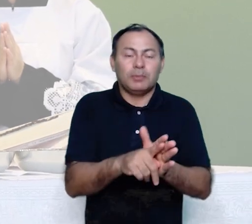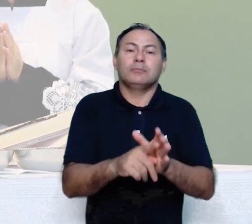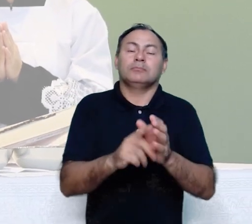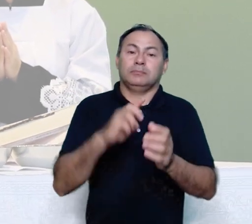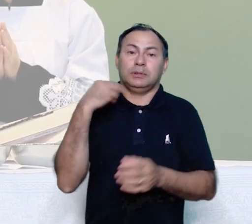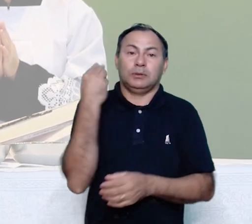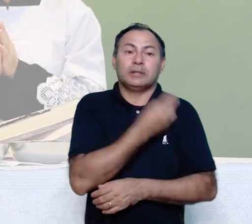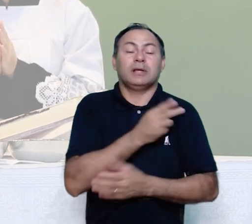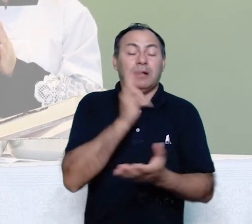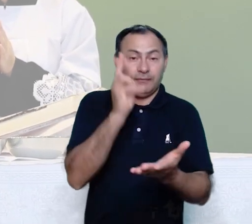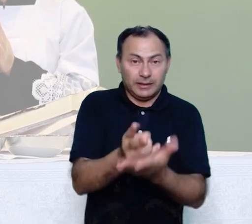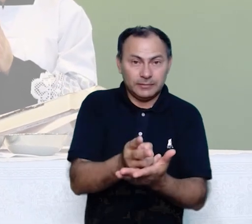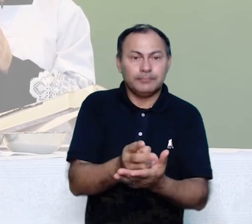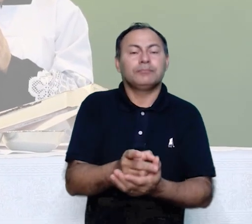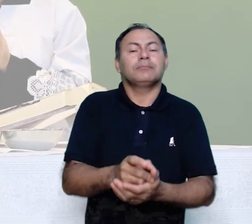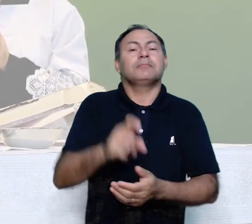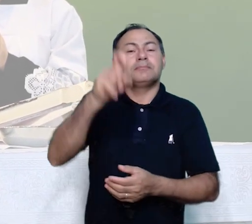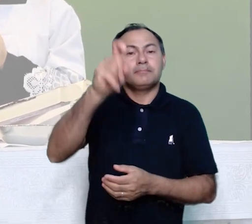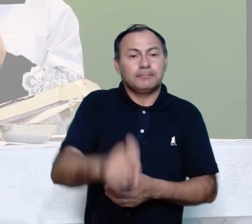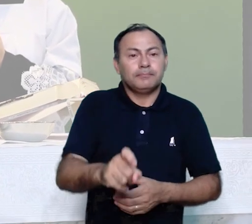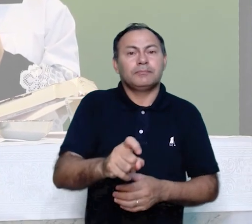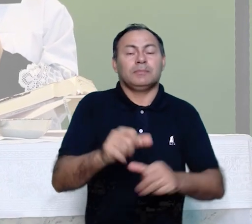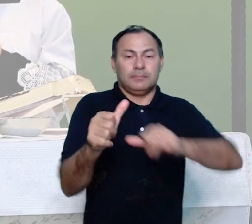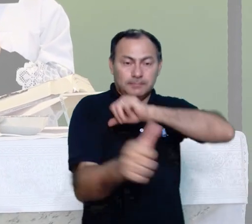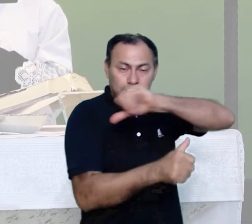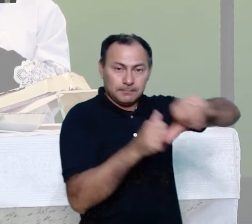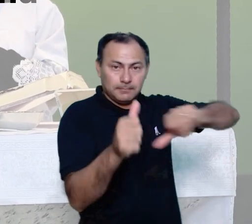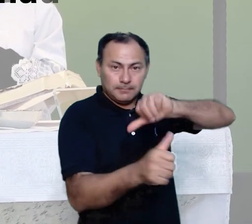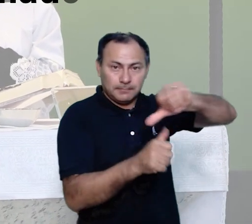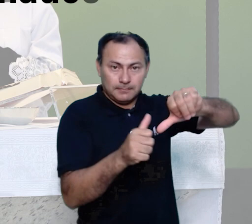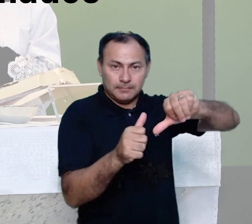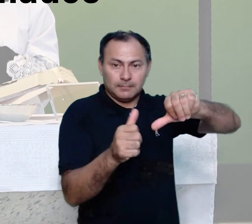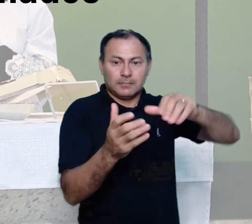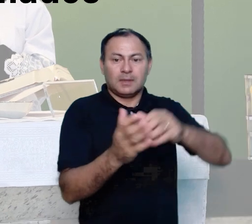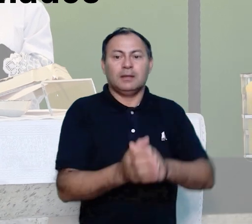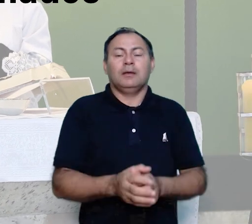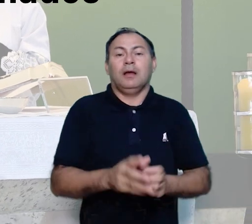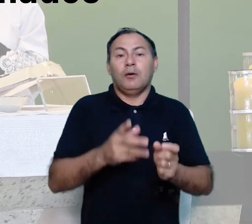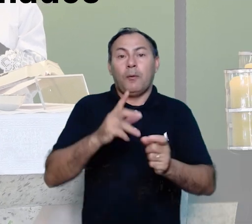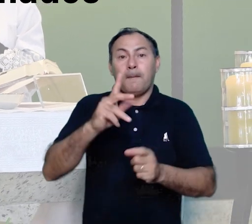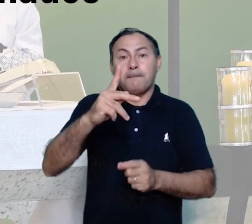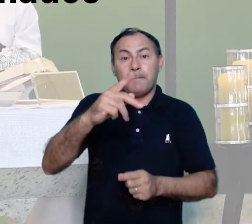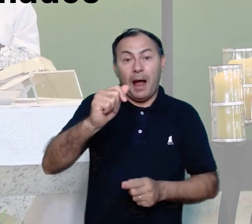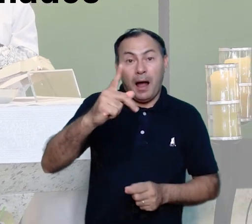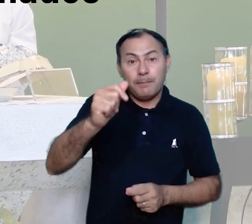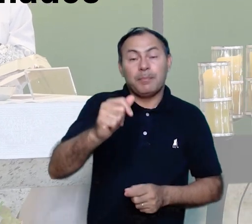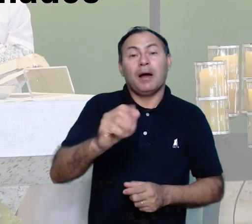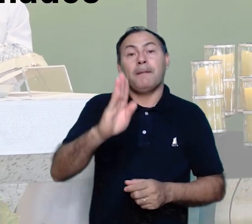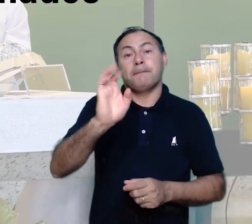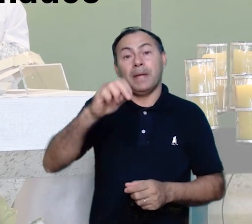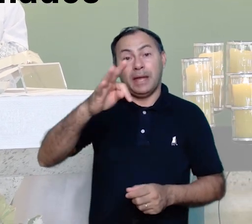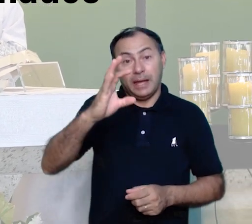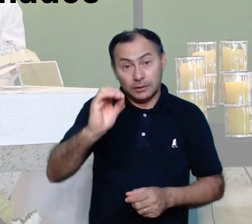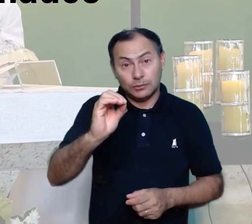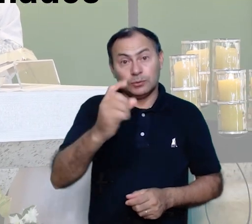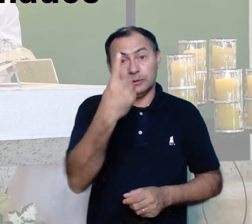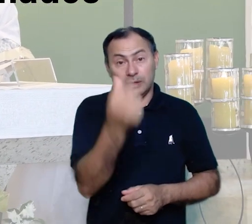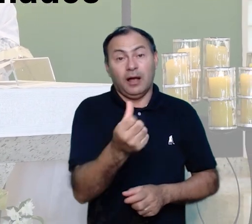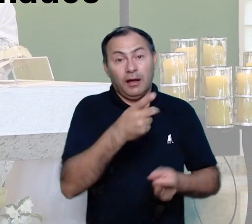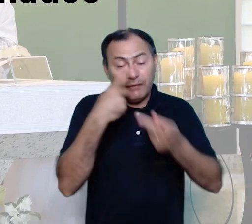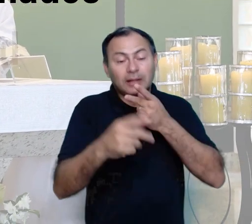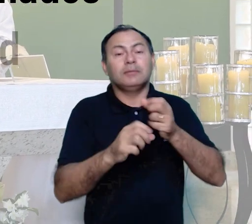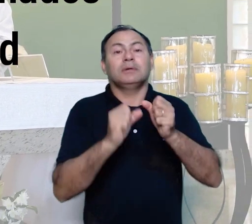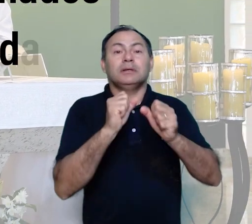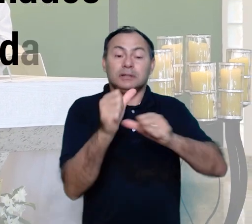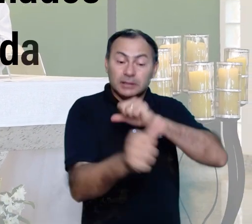que nós mesmos, por nossa vez, sejamos transformados, diz o Papa, e